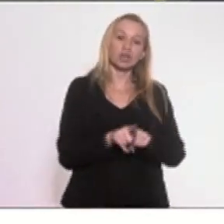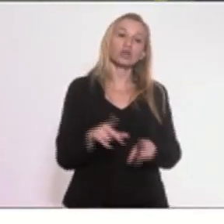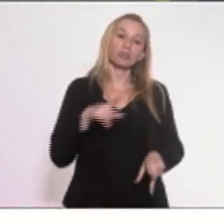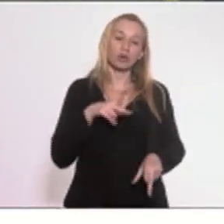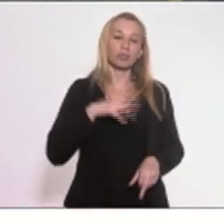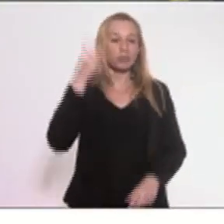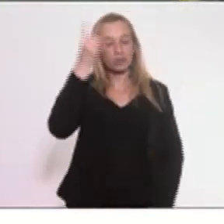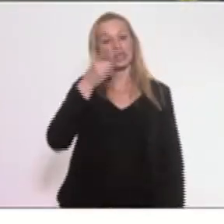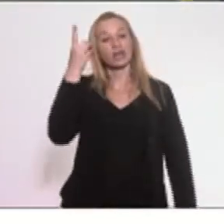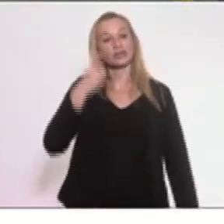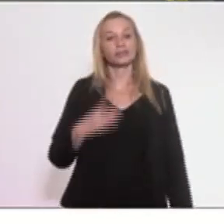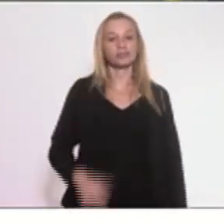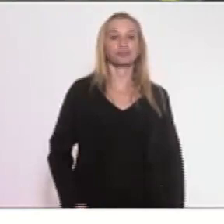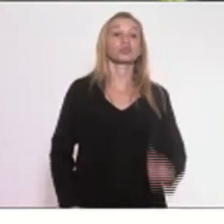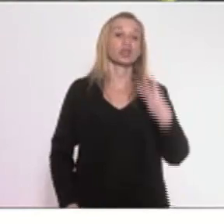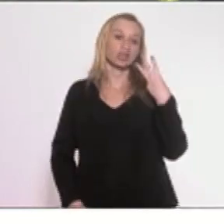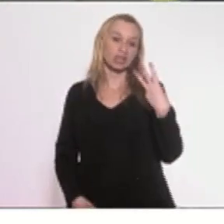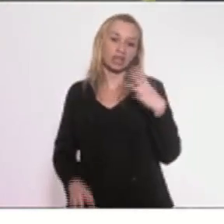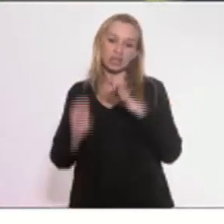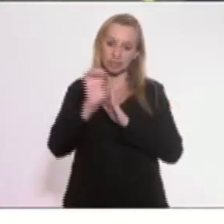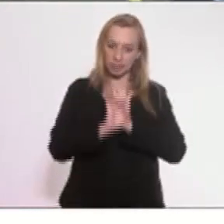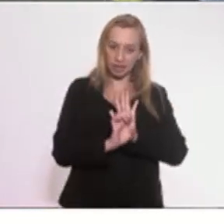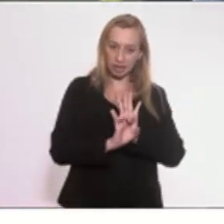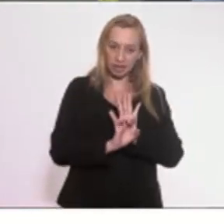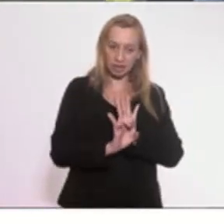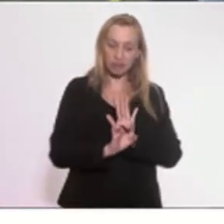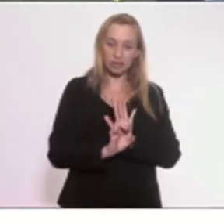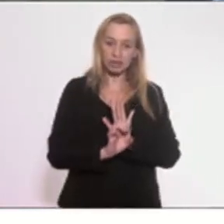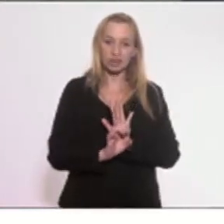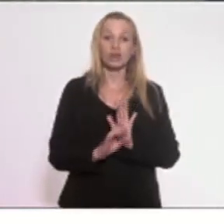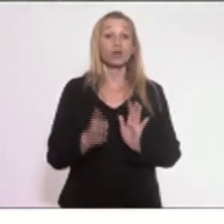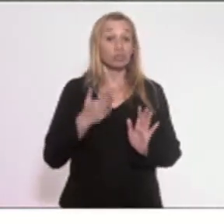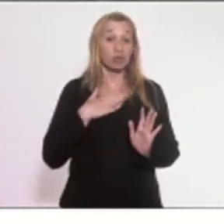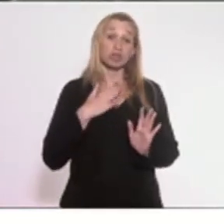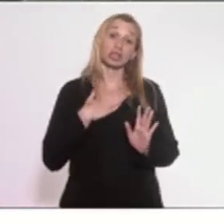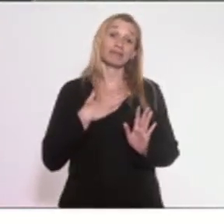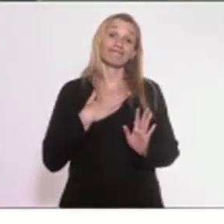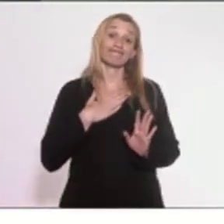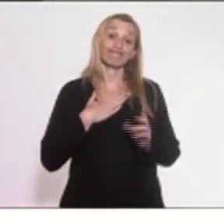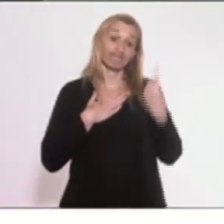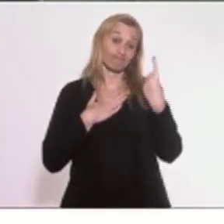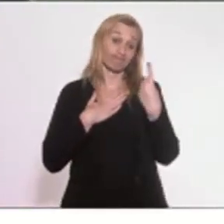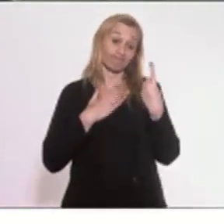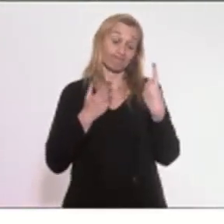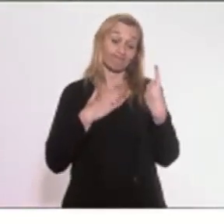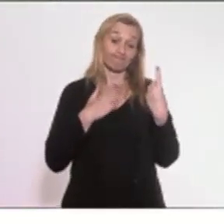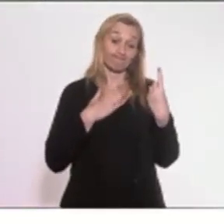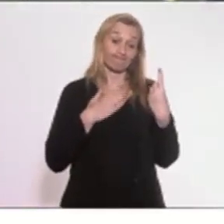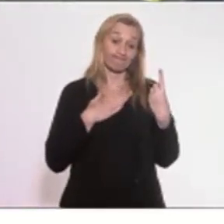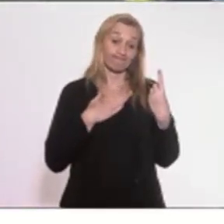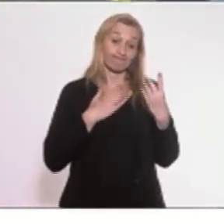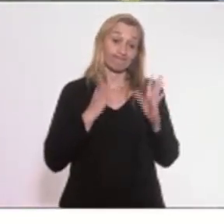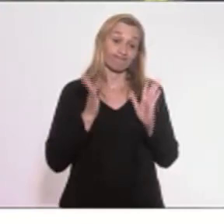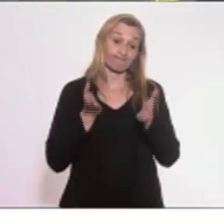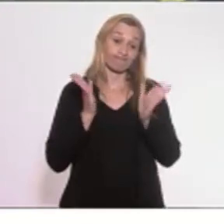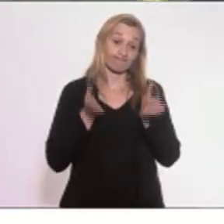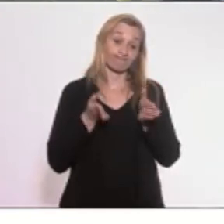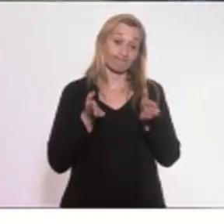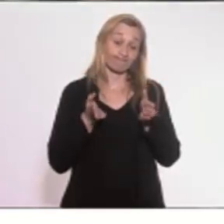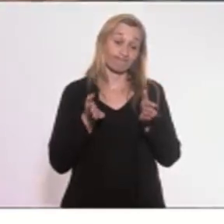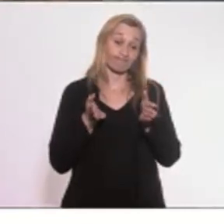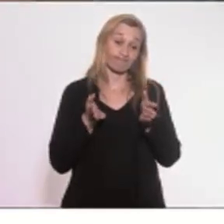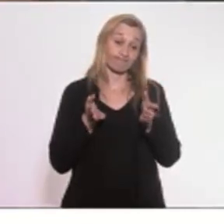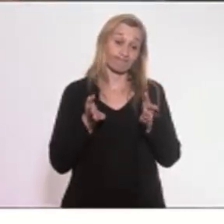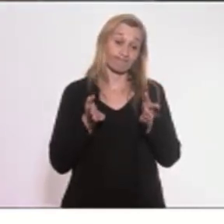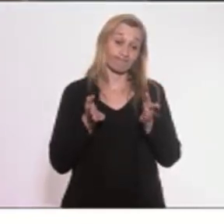Foi acordado 3 emendas, uma inclusive de minha autoria. Agora há divergência